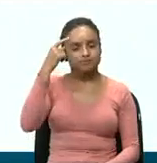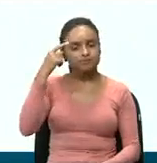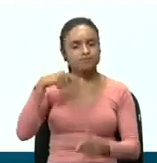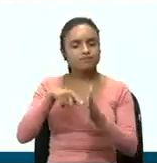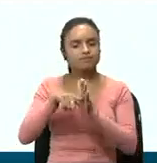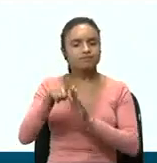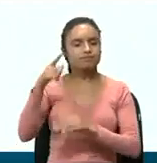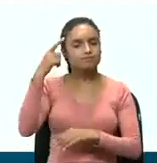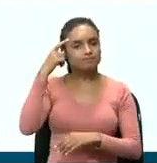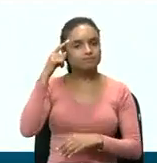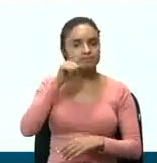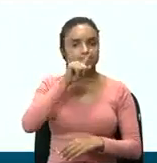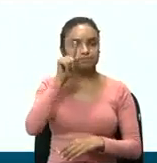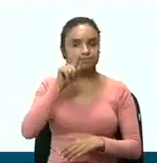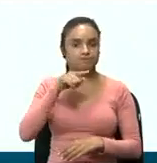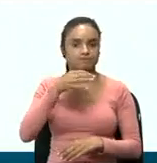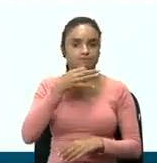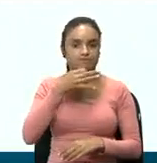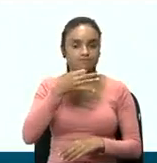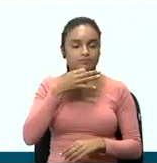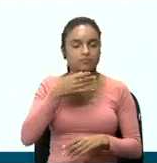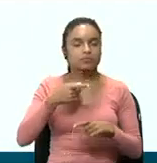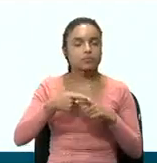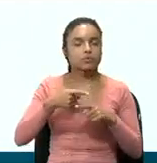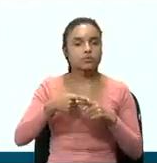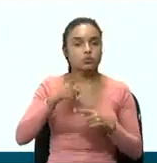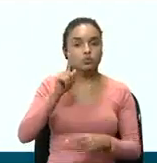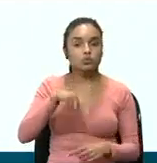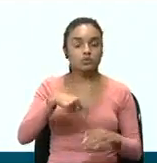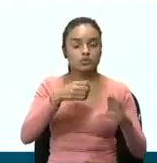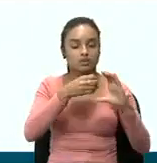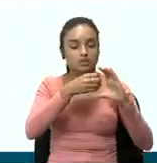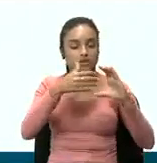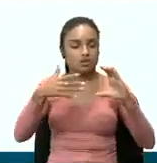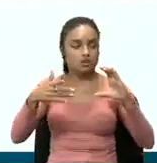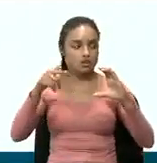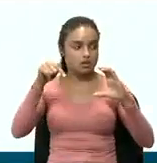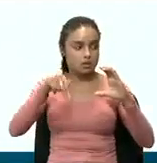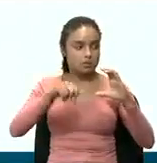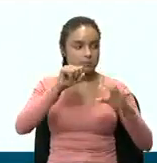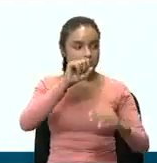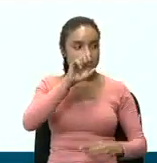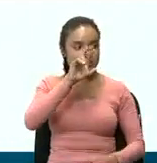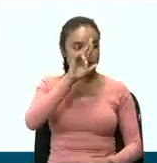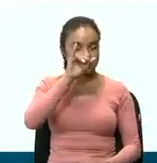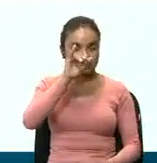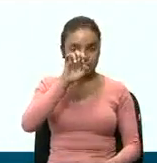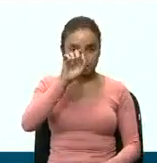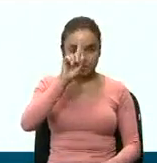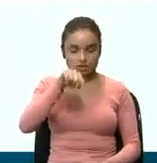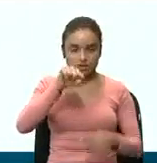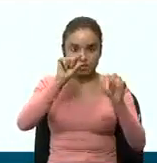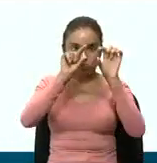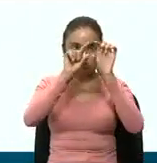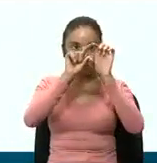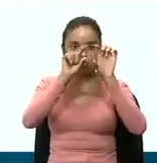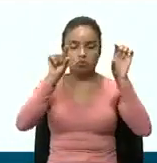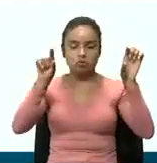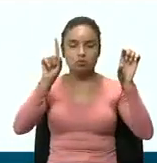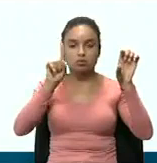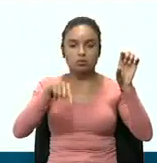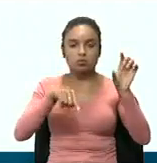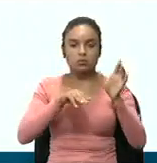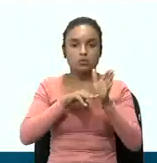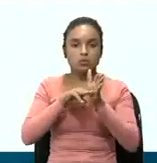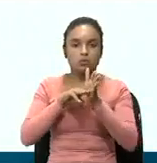esse questionamento é importante? Porque as características dessa série que vão delimitar os métodos